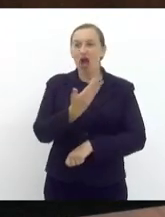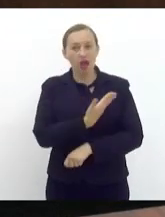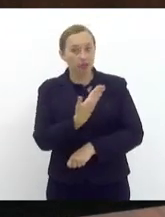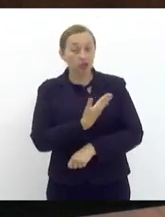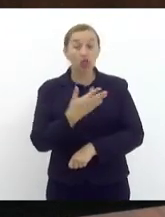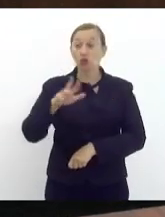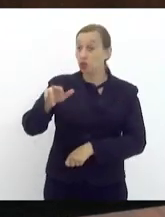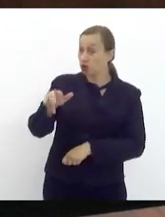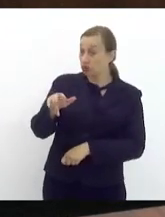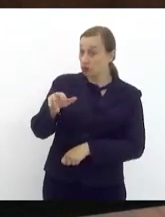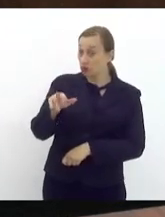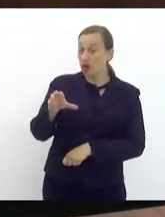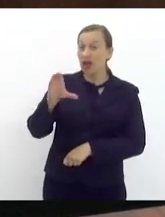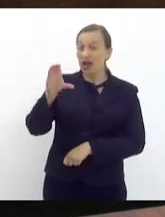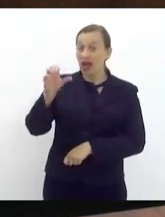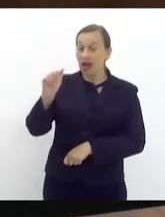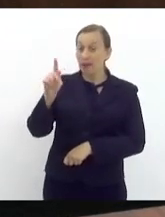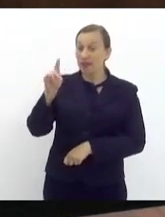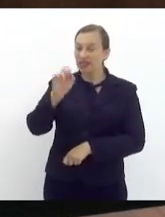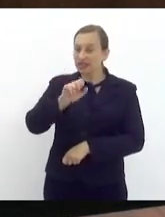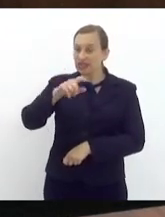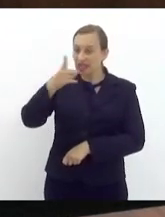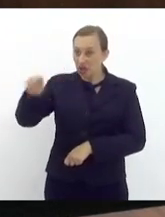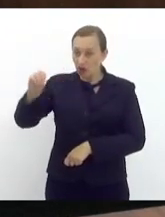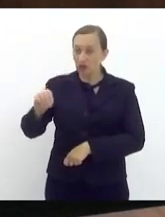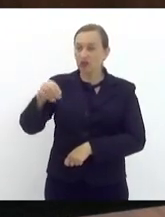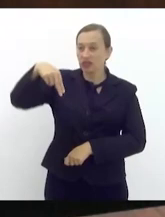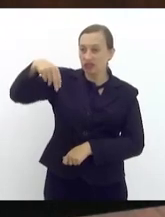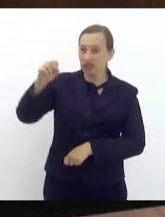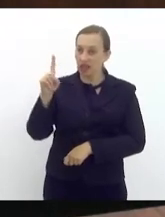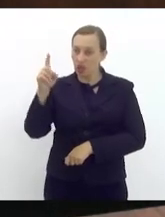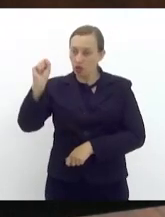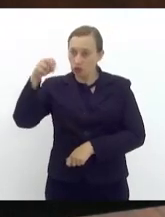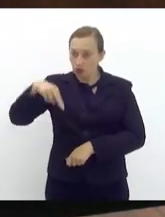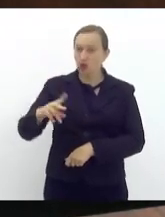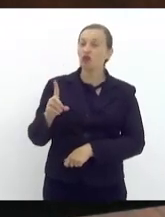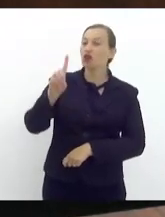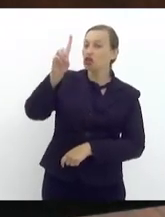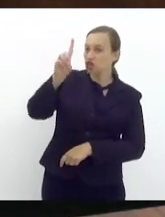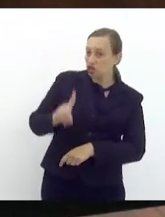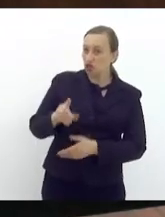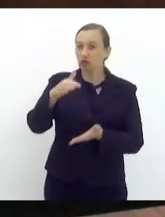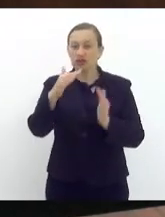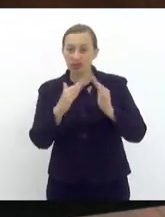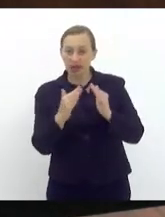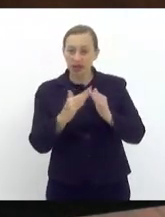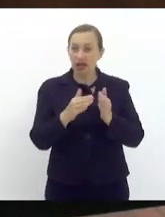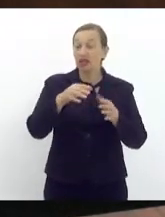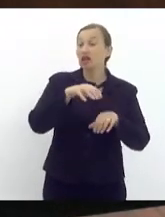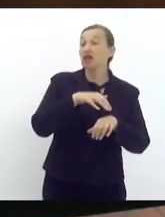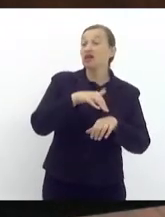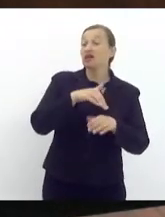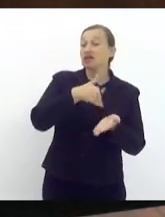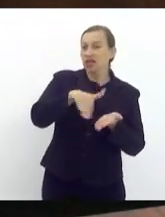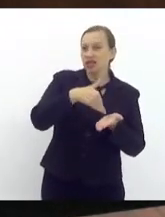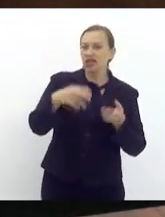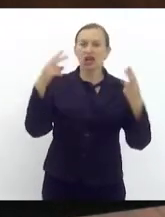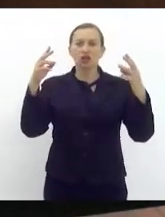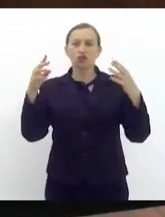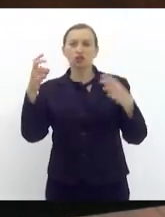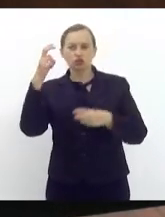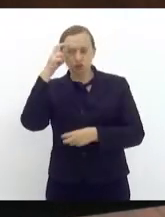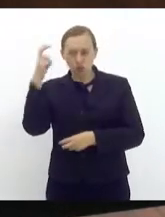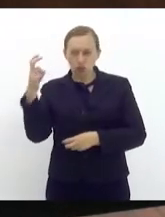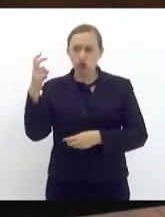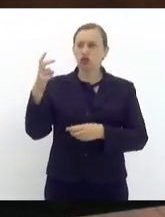irmão, Capitão Nelson. Foi diretor dessa casa, foi secretário de Cultura do município do Rio,